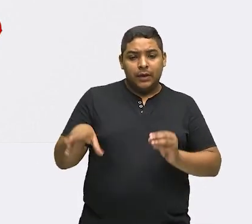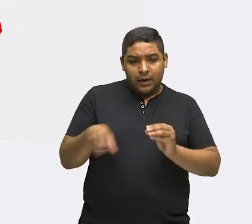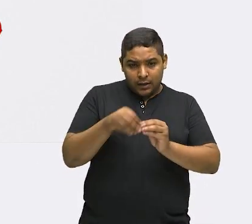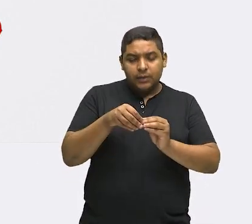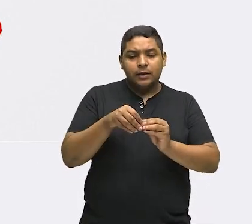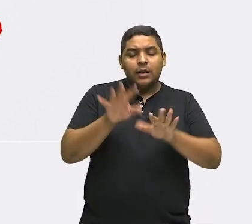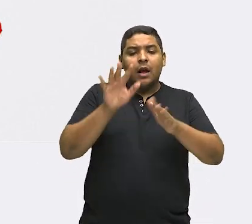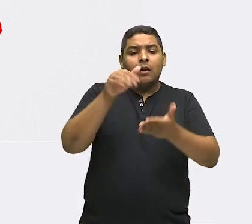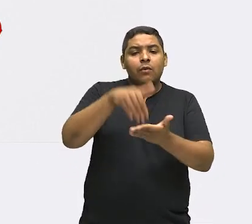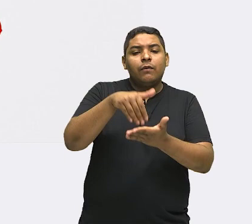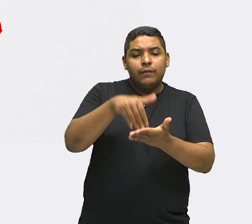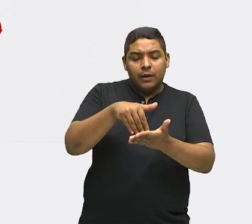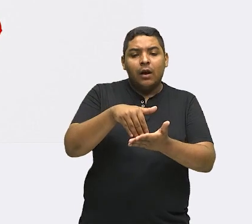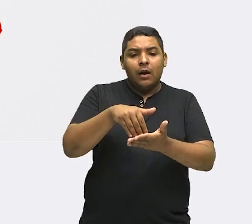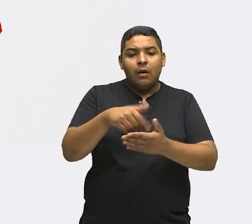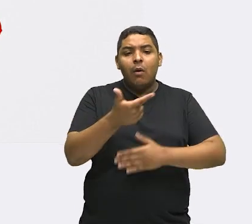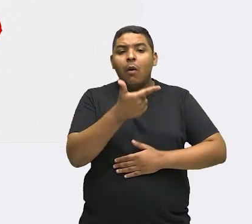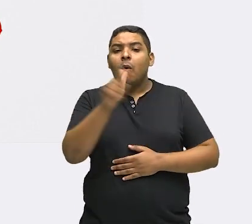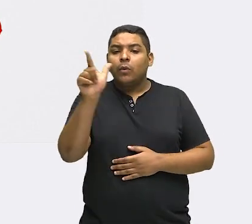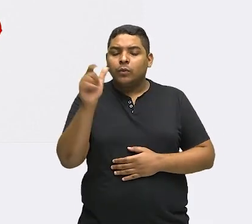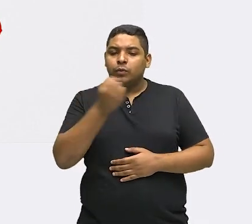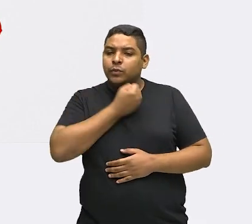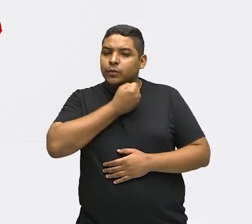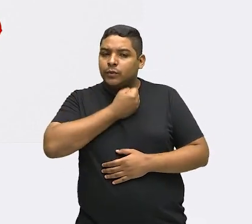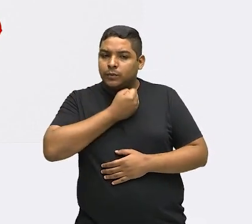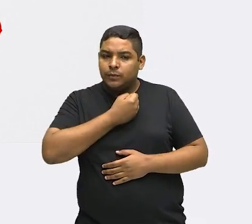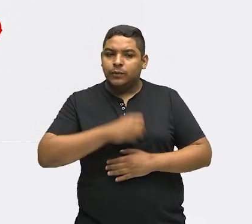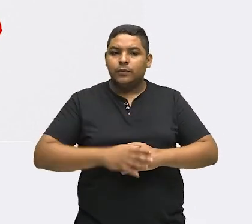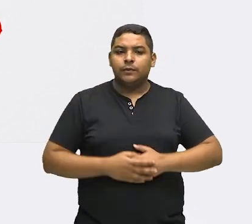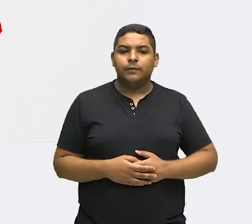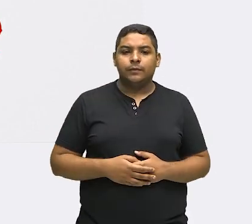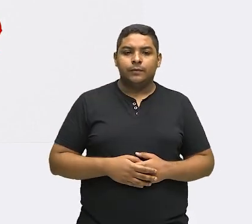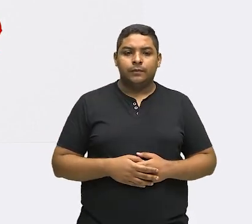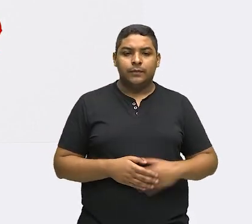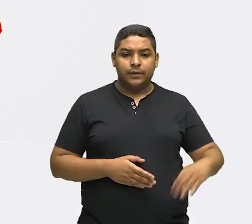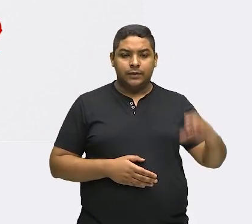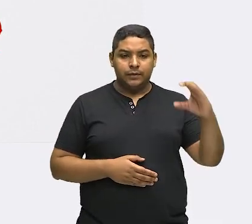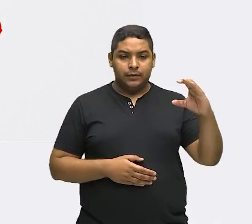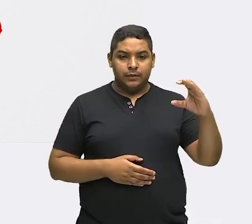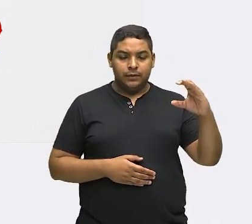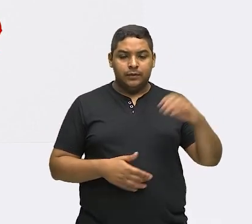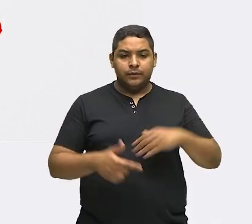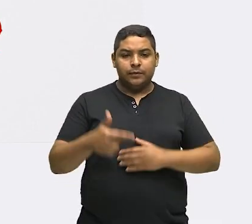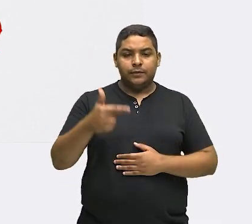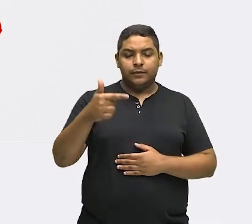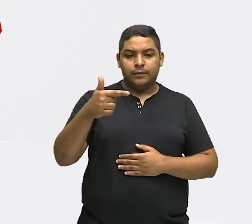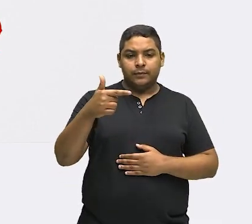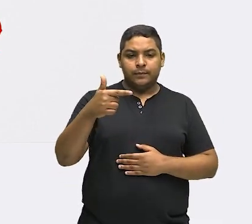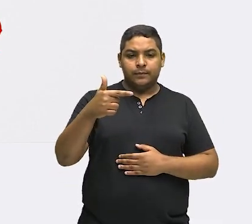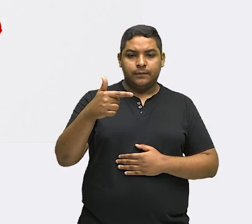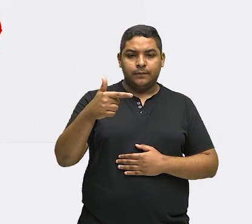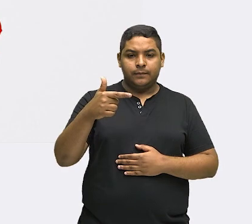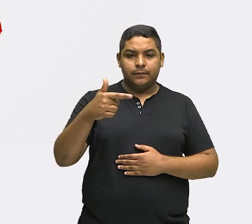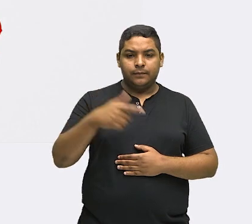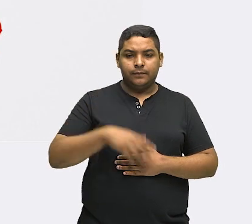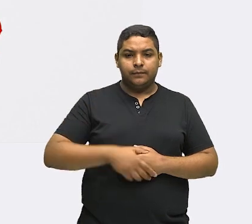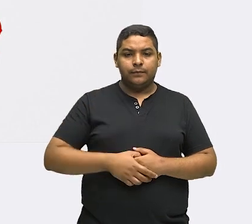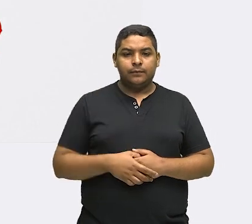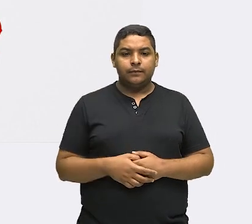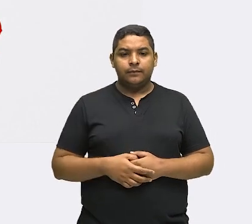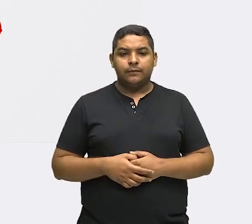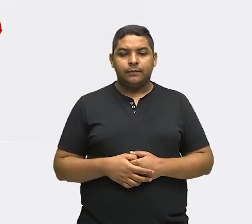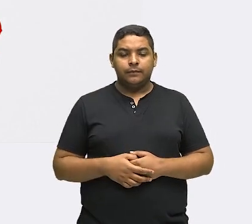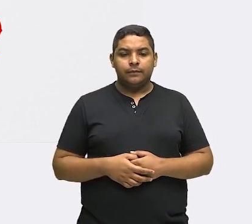bem? Olha aqui o number 2. Number 2 tá aqui, ó. Se eu quiser falar 22, então eu